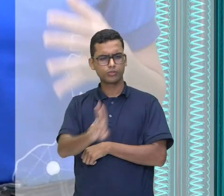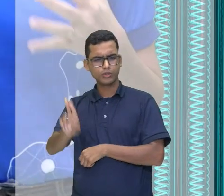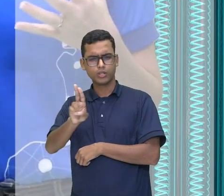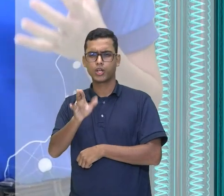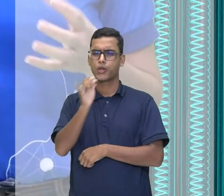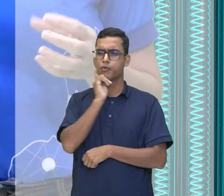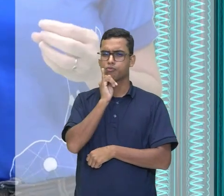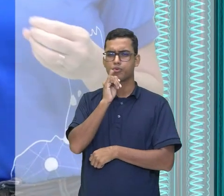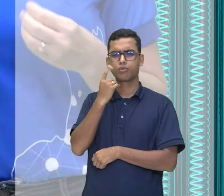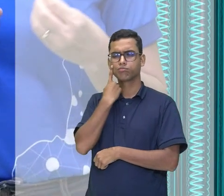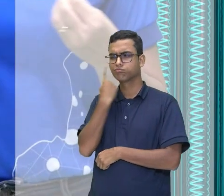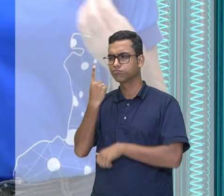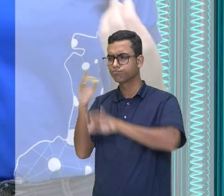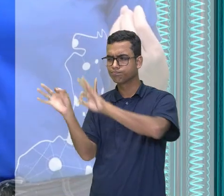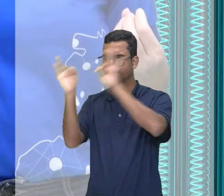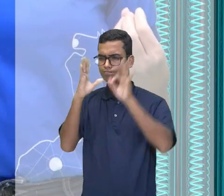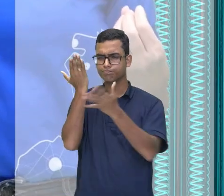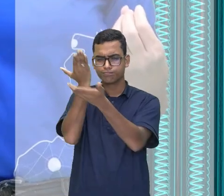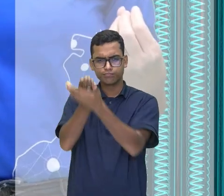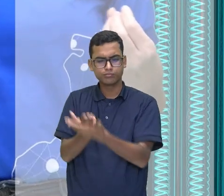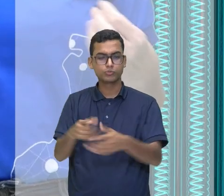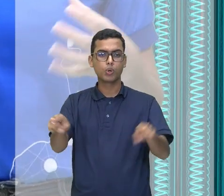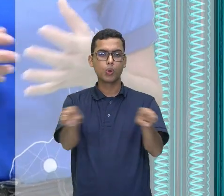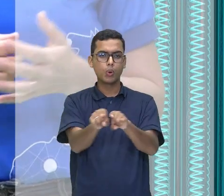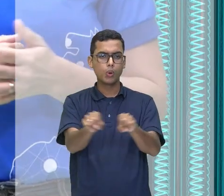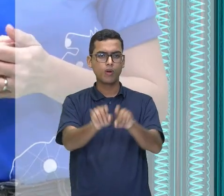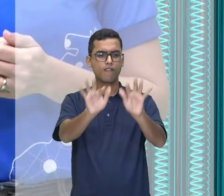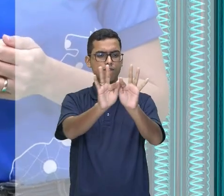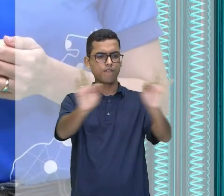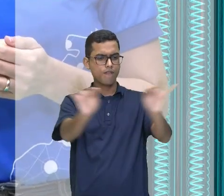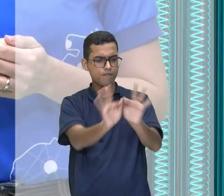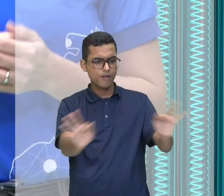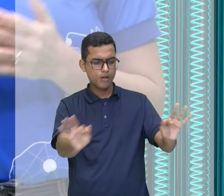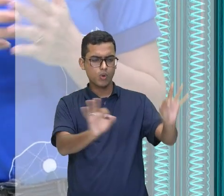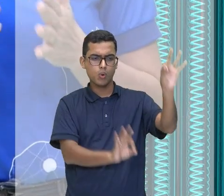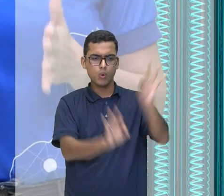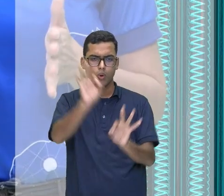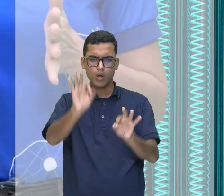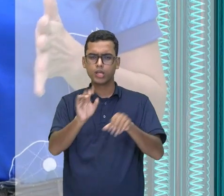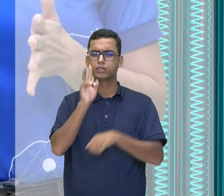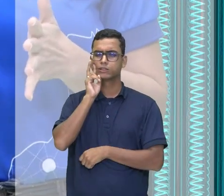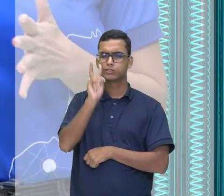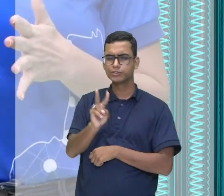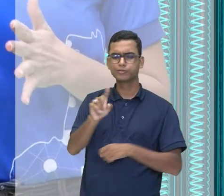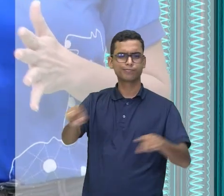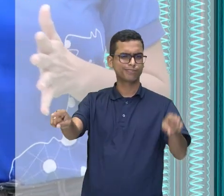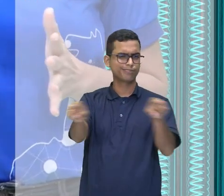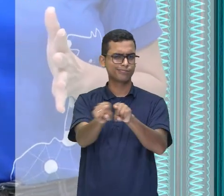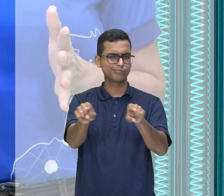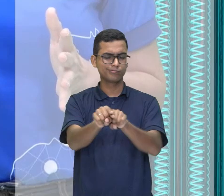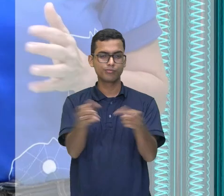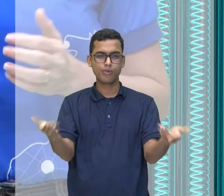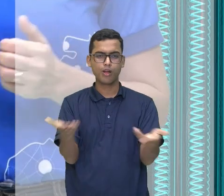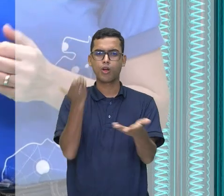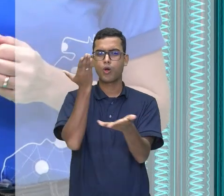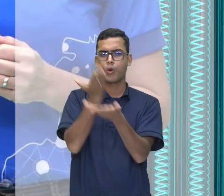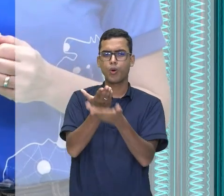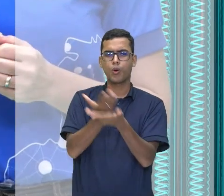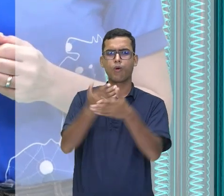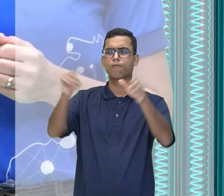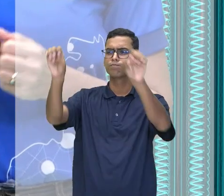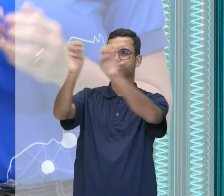certo? Viram as frases sendo organizadas lá. Agora, vamos ver a estrutura